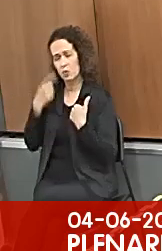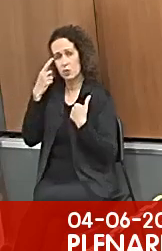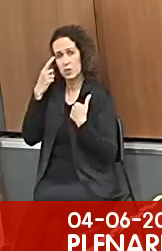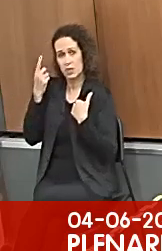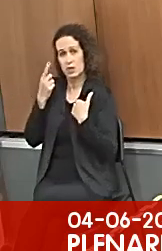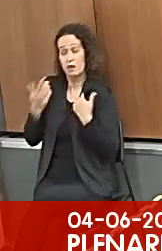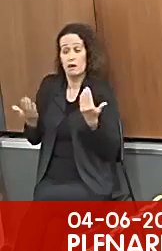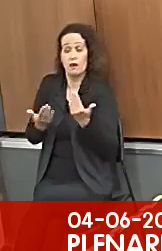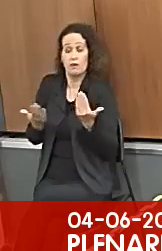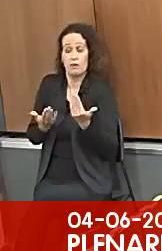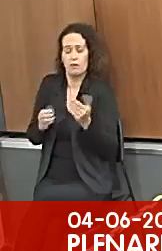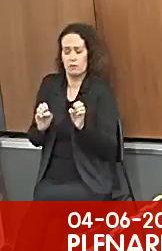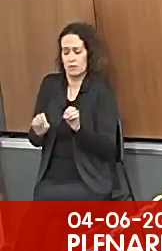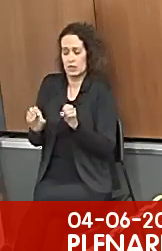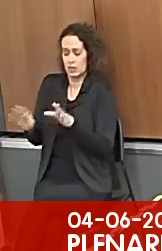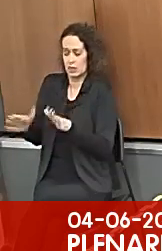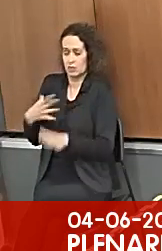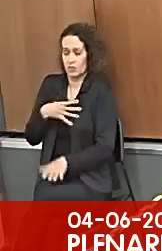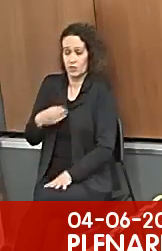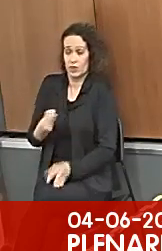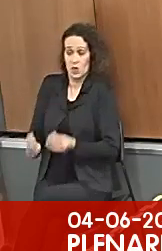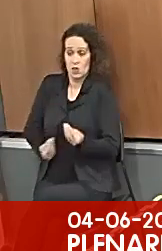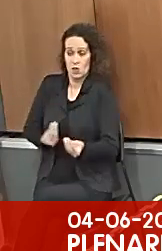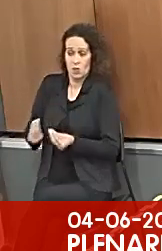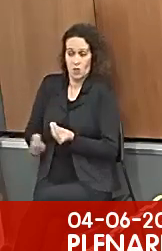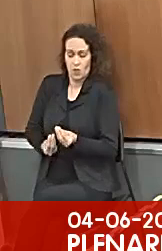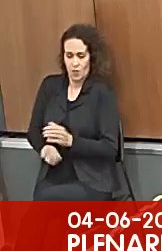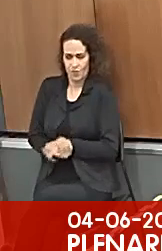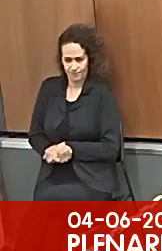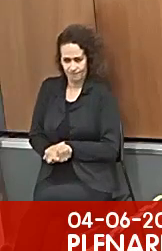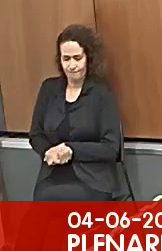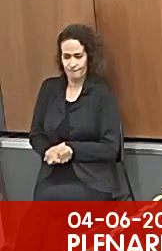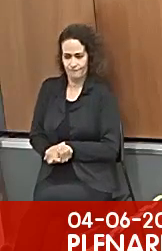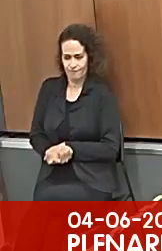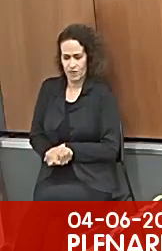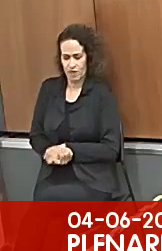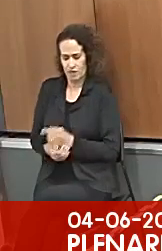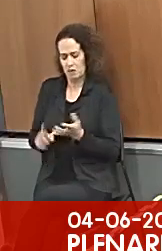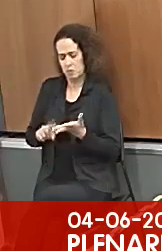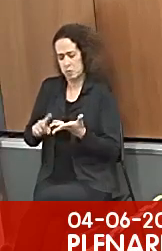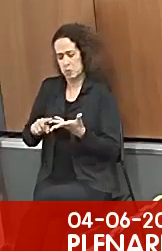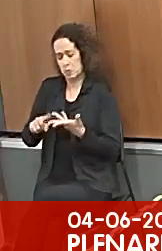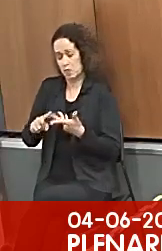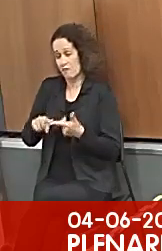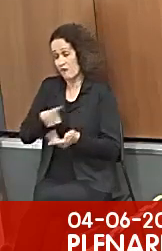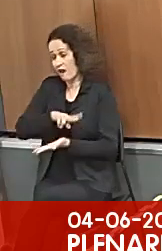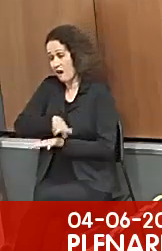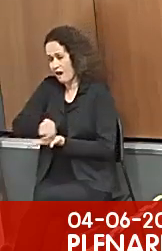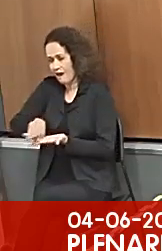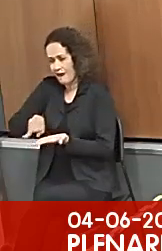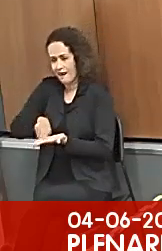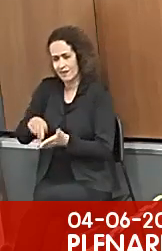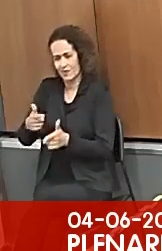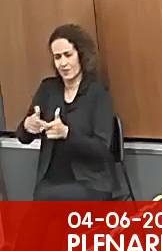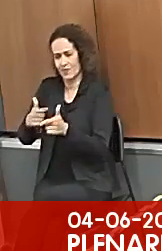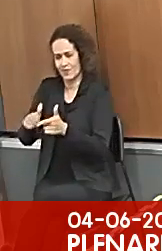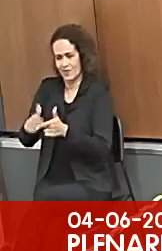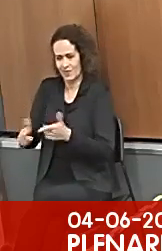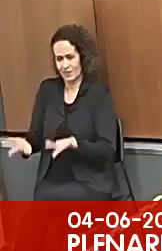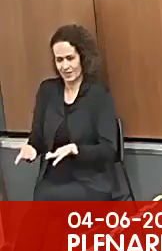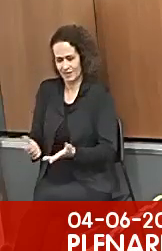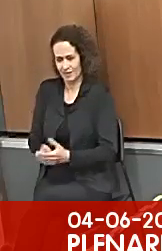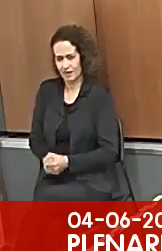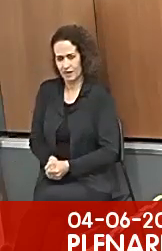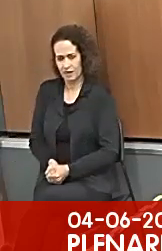com a educação dele? Muito mais quem tem esse diagnóstico da criança com